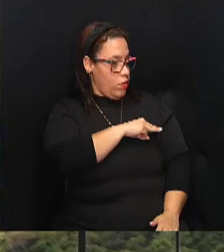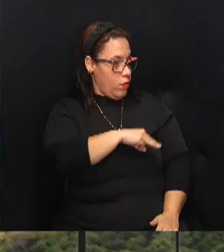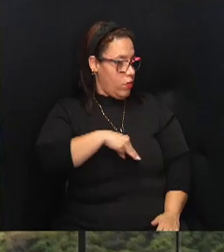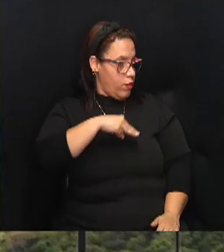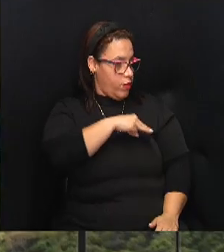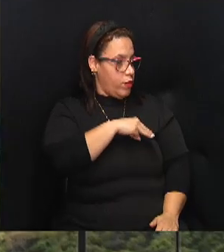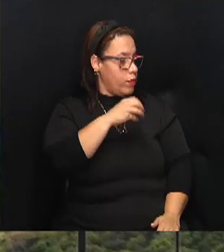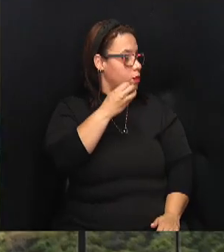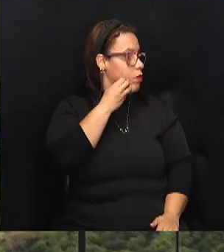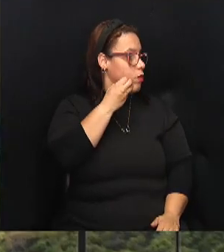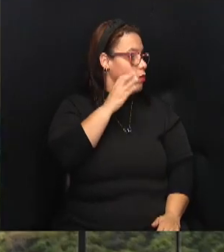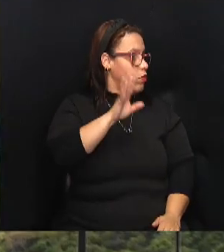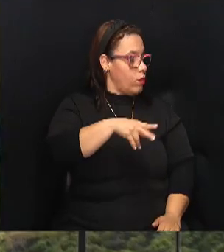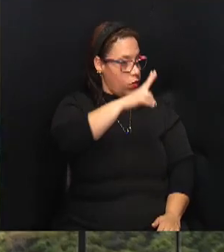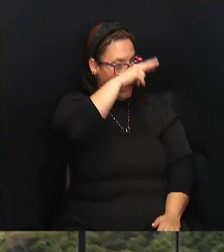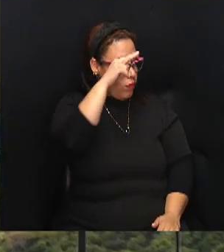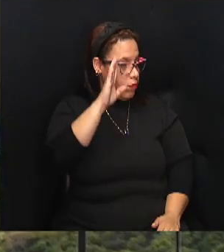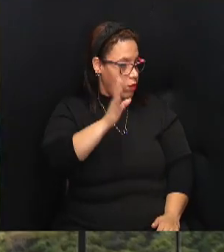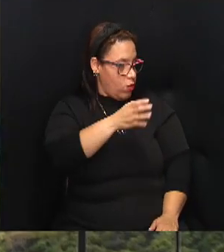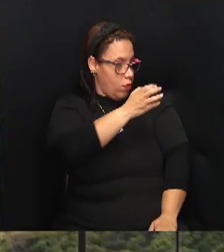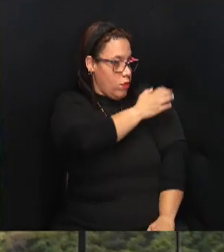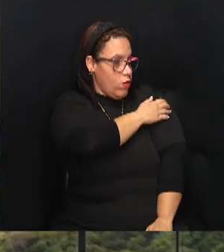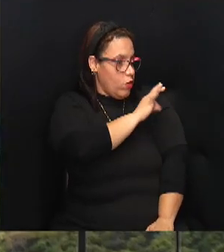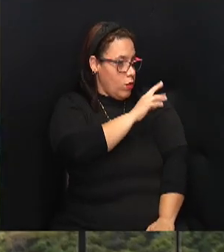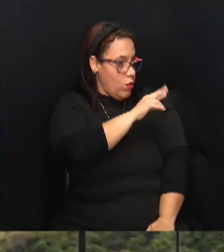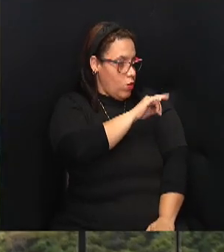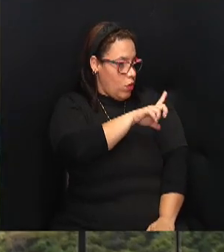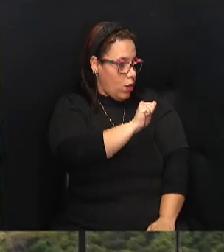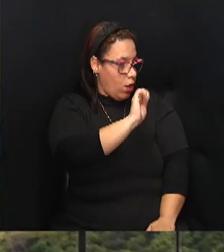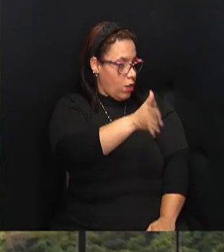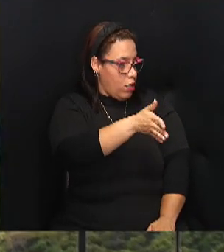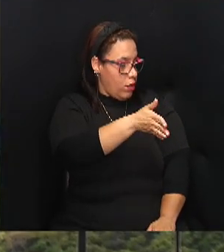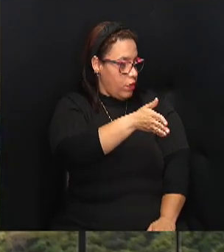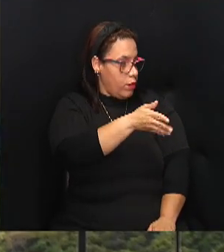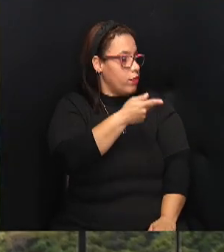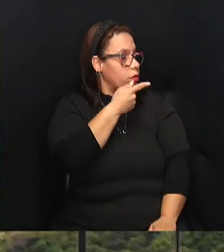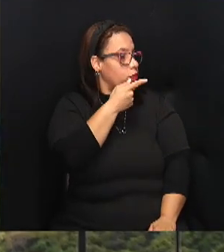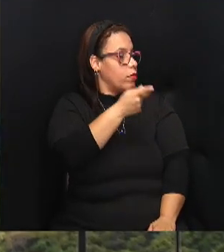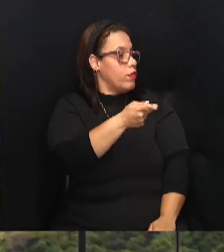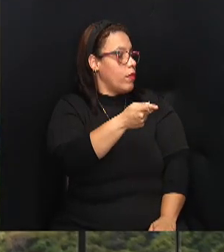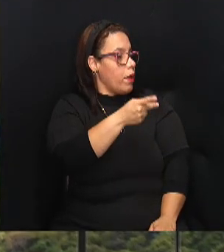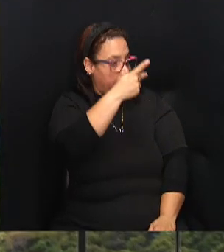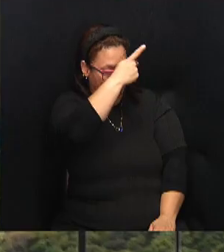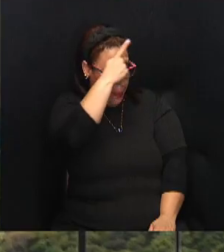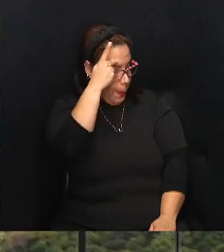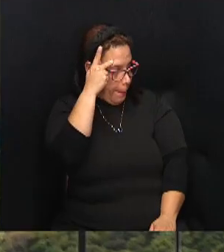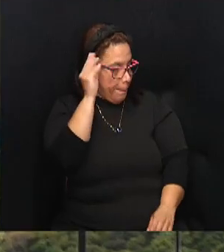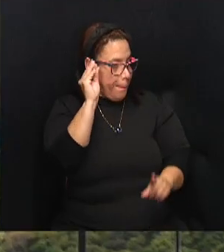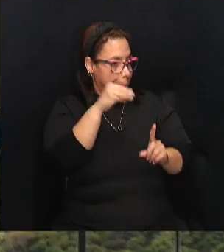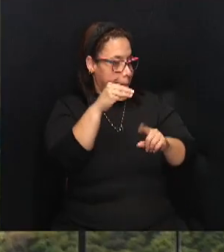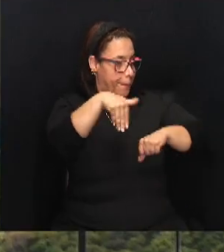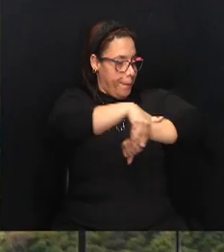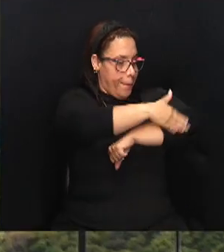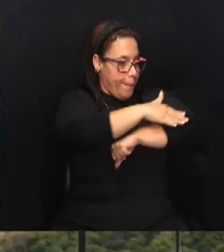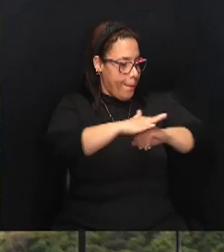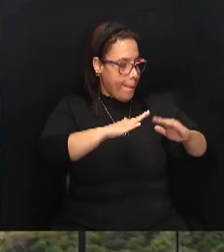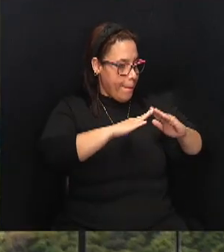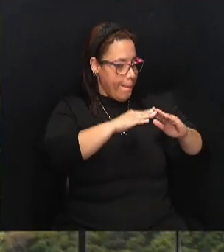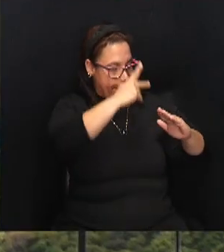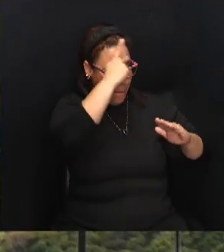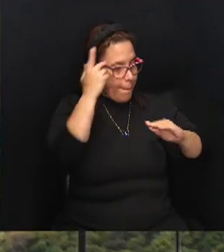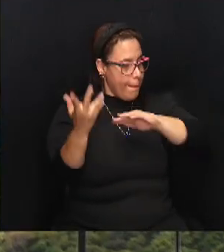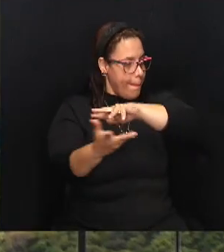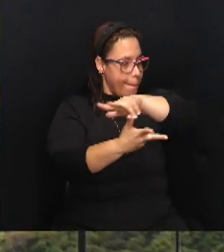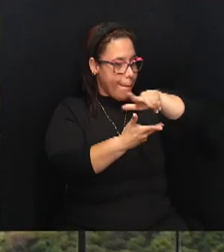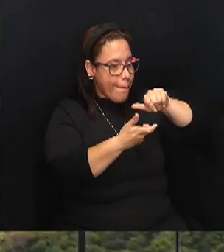ouvi-lo porque o Nick já citou e o Tenente Coronel Turolla também. Sobre essa questão das pessoas em situação de rua. É uma questão global,